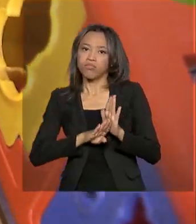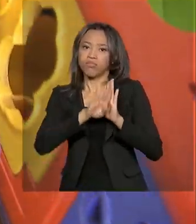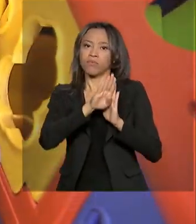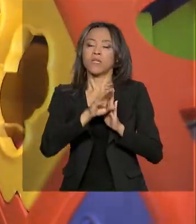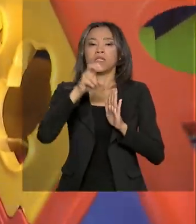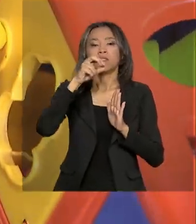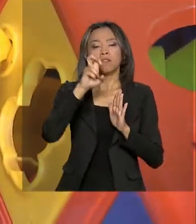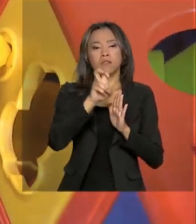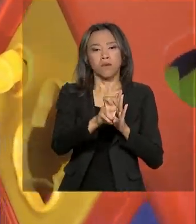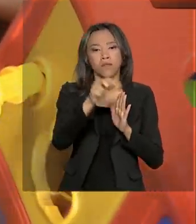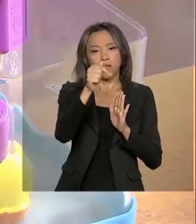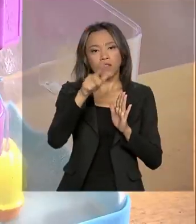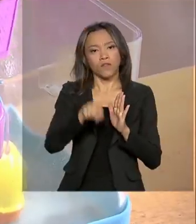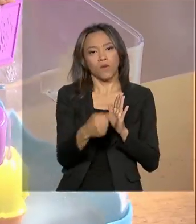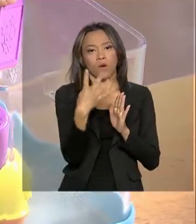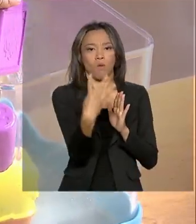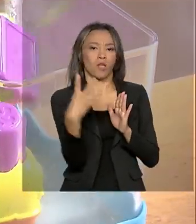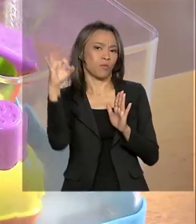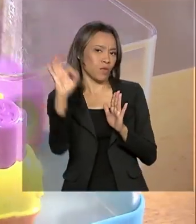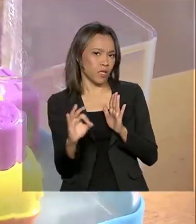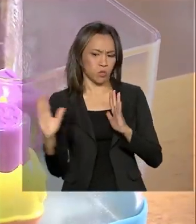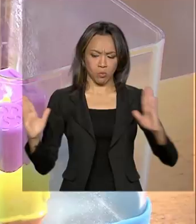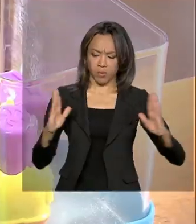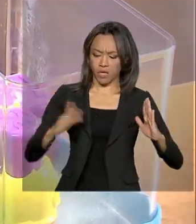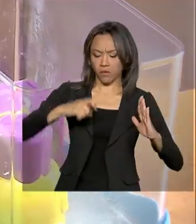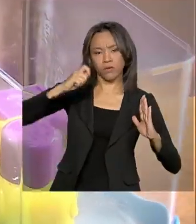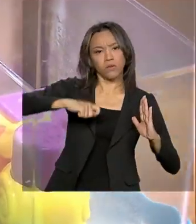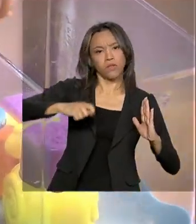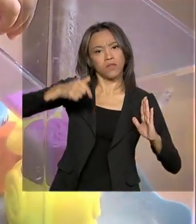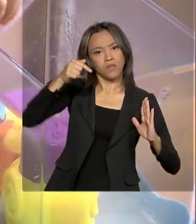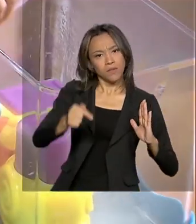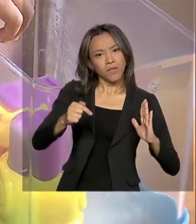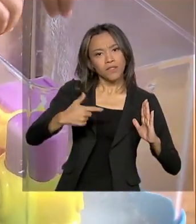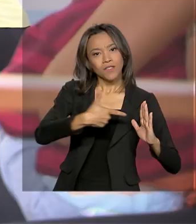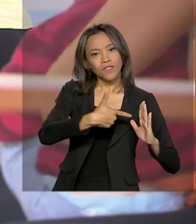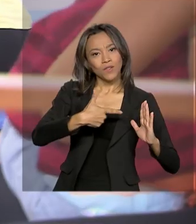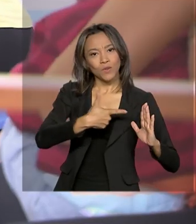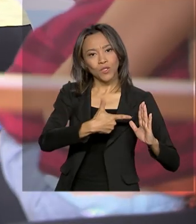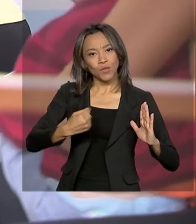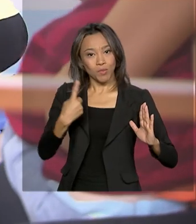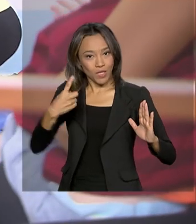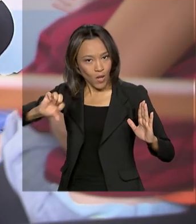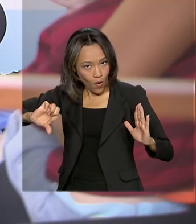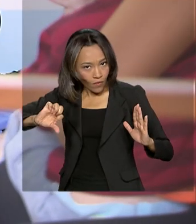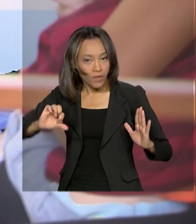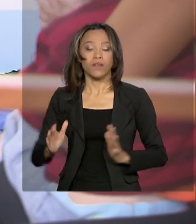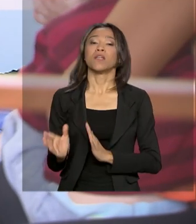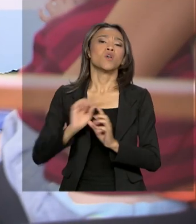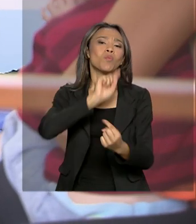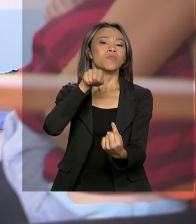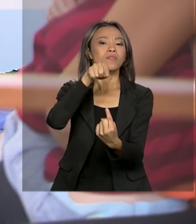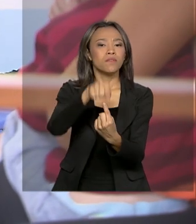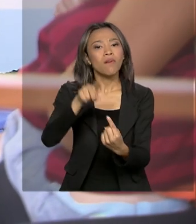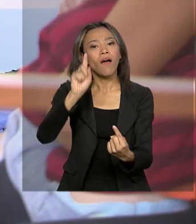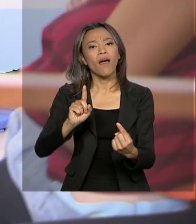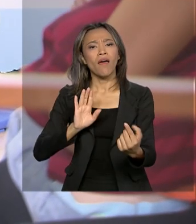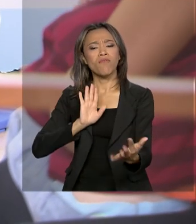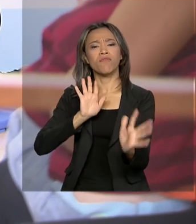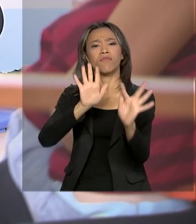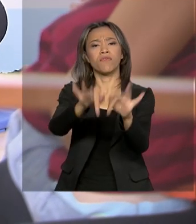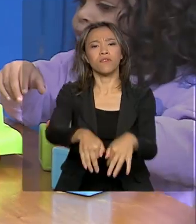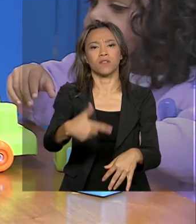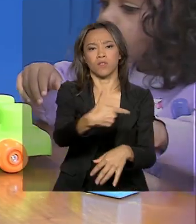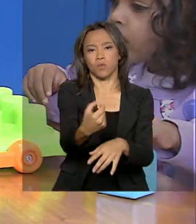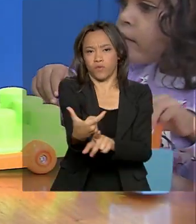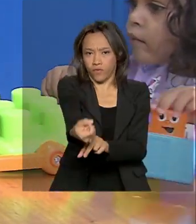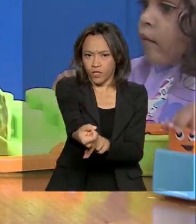,4% nos primeiros sete meses de 2019. E a expectativa é chegar ao final de 2020